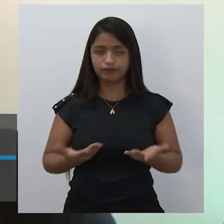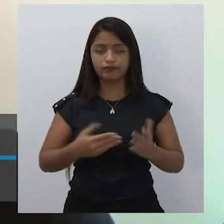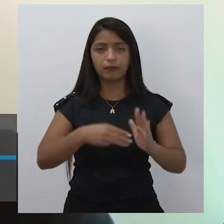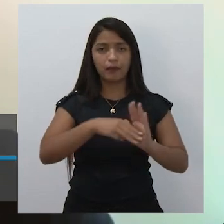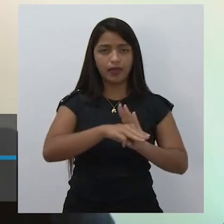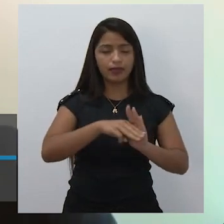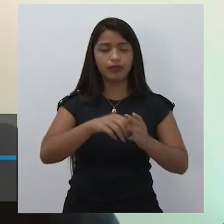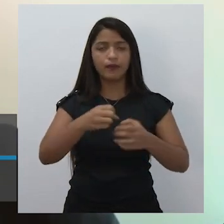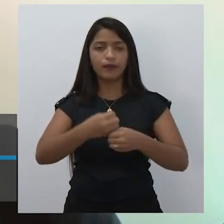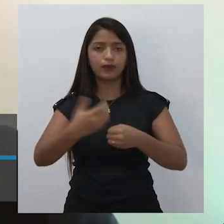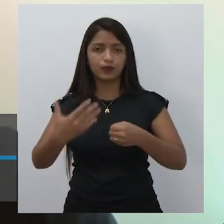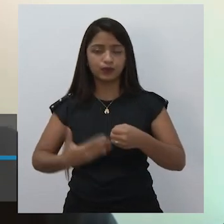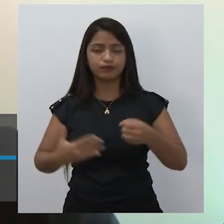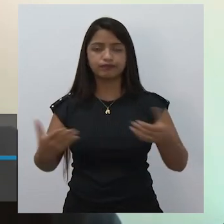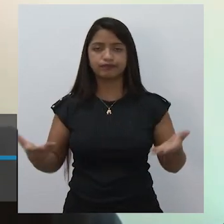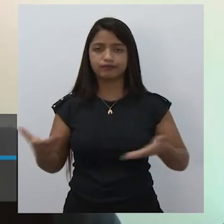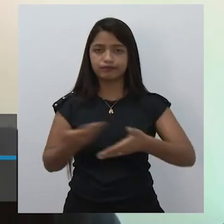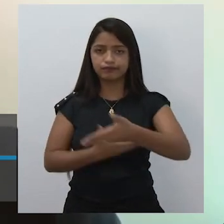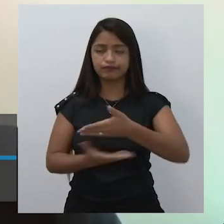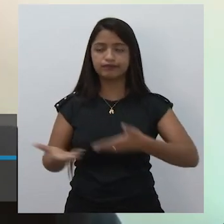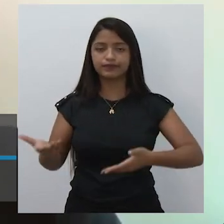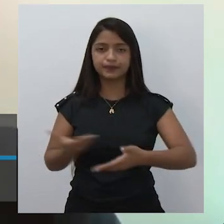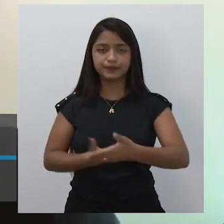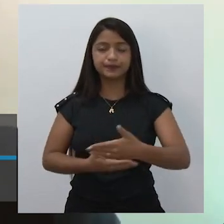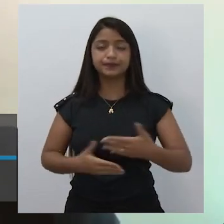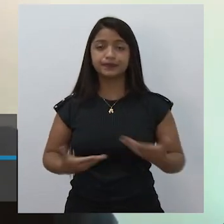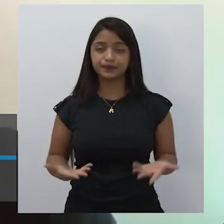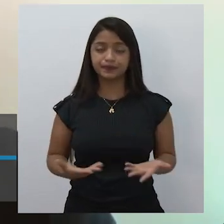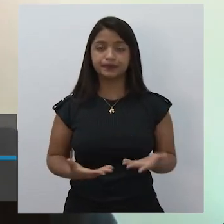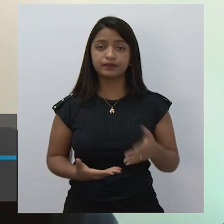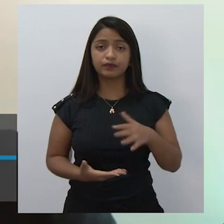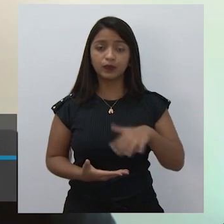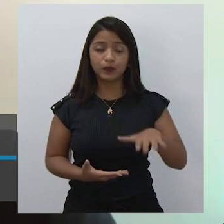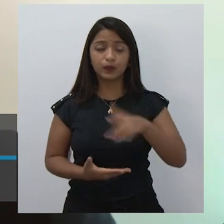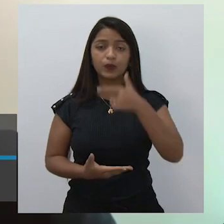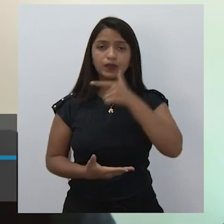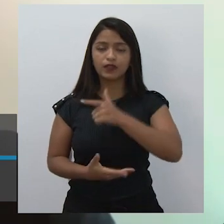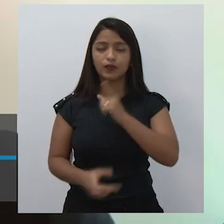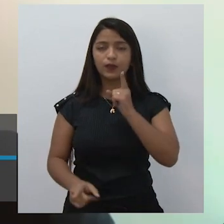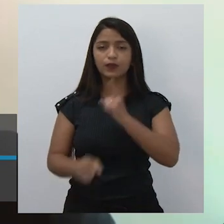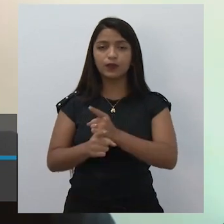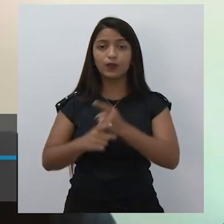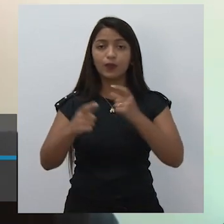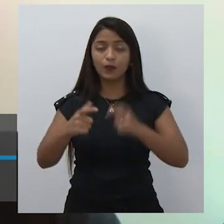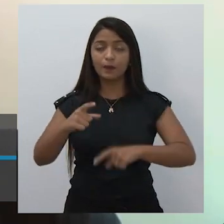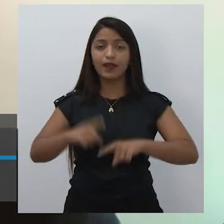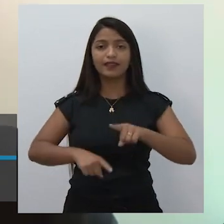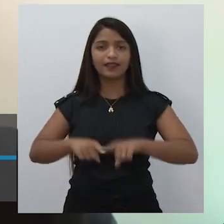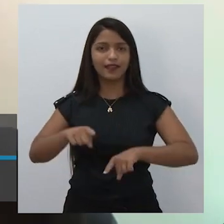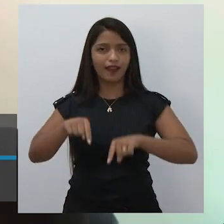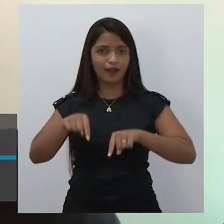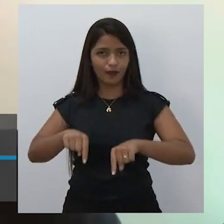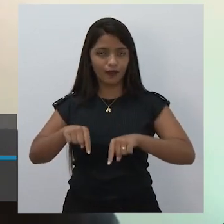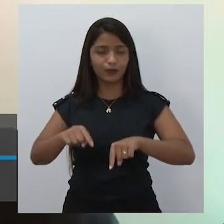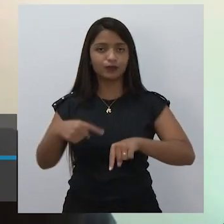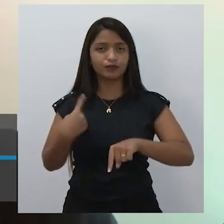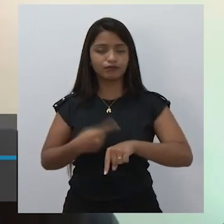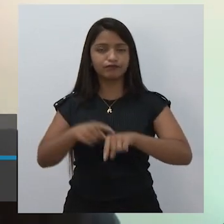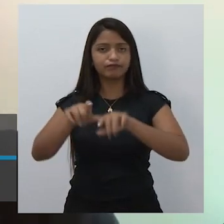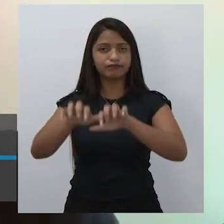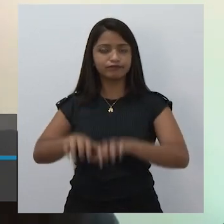conteúdo, né? E isso todo mundo vai poder ver no material que a gente vem desenvolvendo dentro das